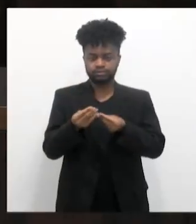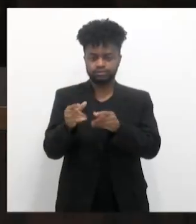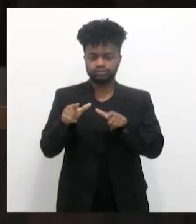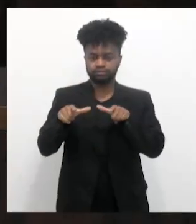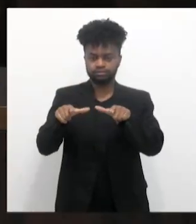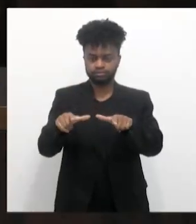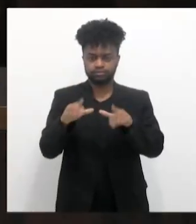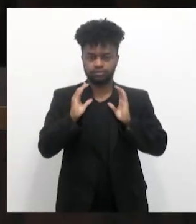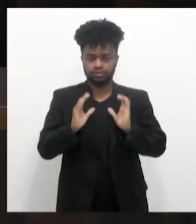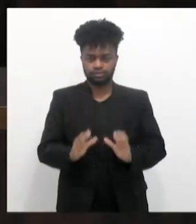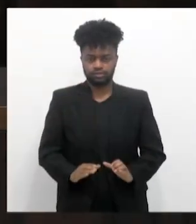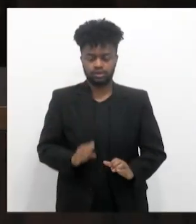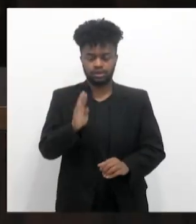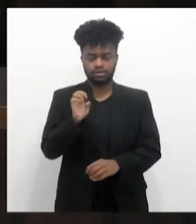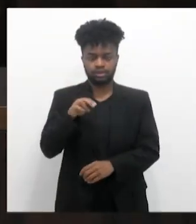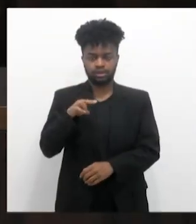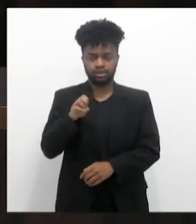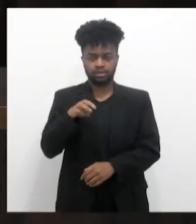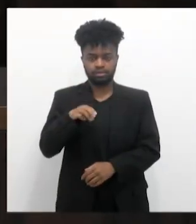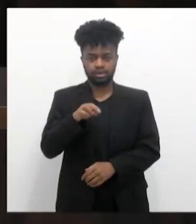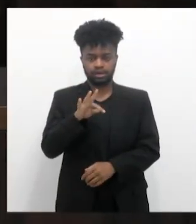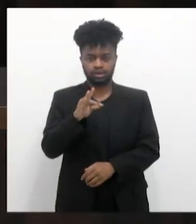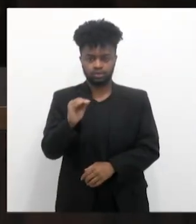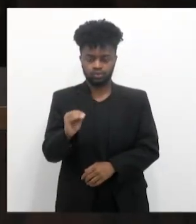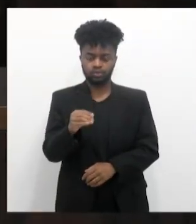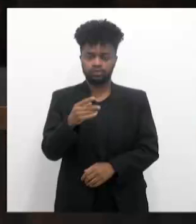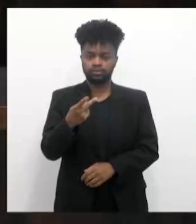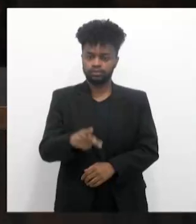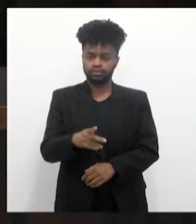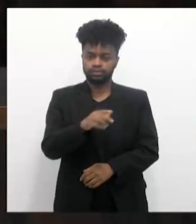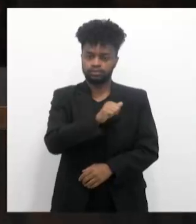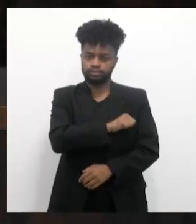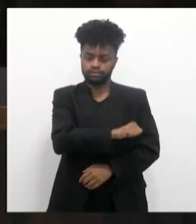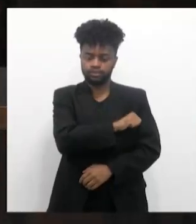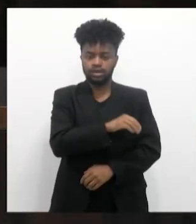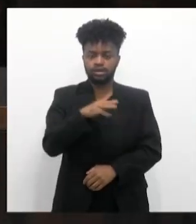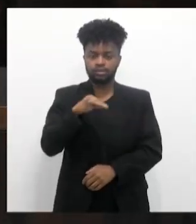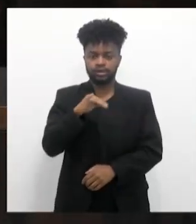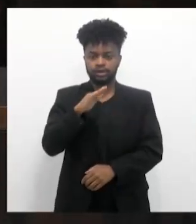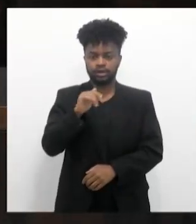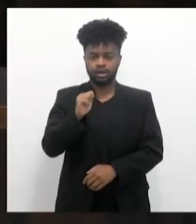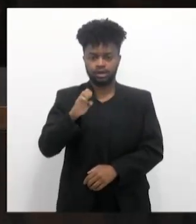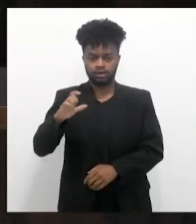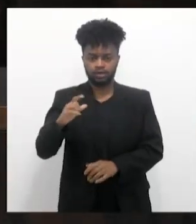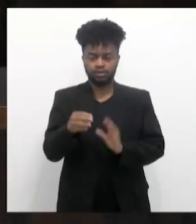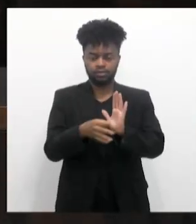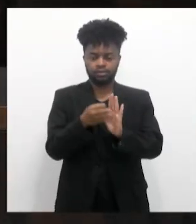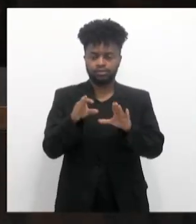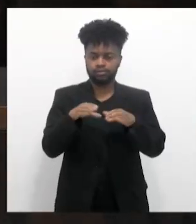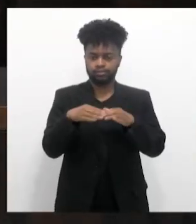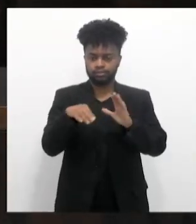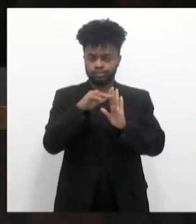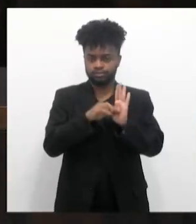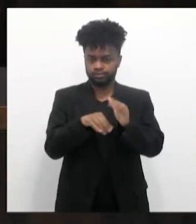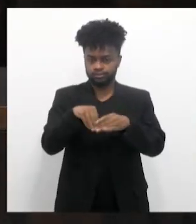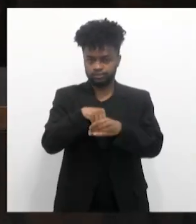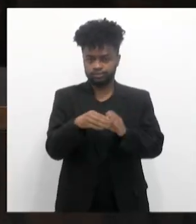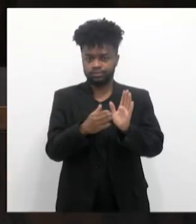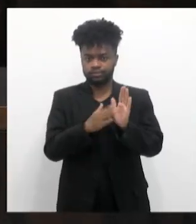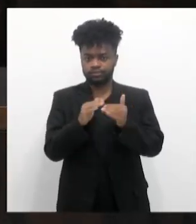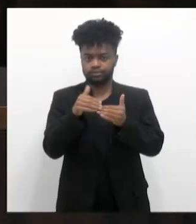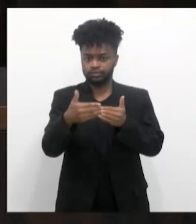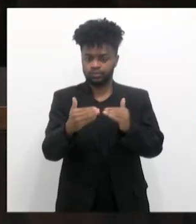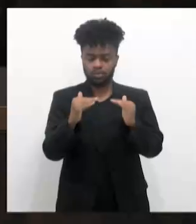título de cidadão benemérito do Estado do Rio de Janeiro ao senhor Micael Ferreira Galvão. Parecer da Comissão de Normas Internas e Proposição